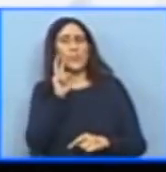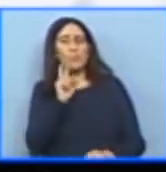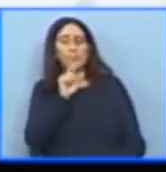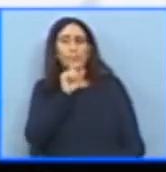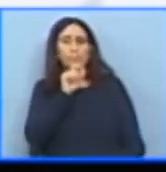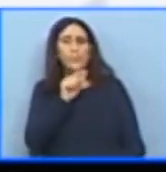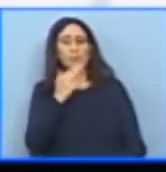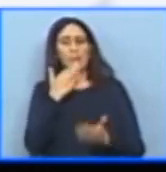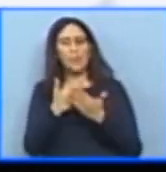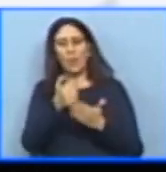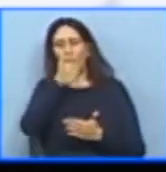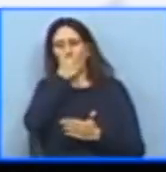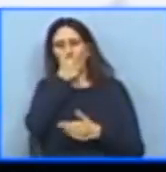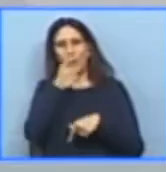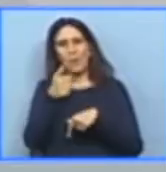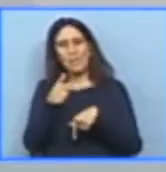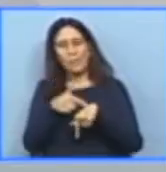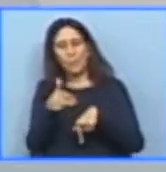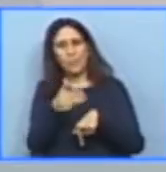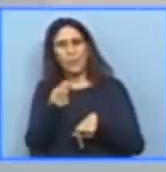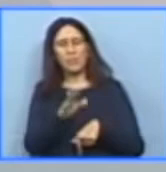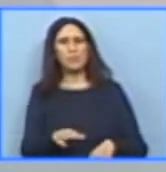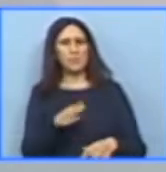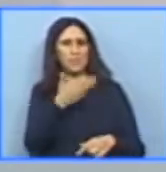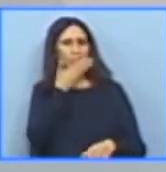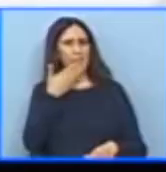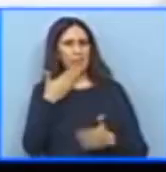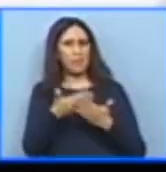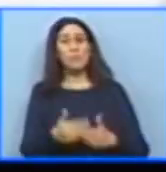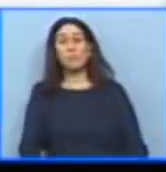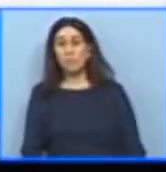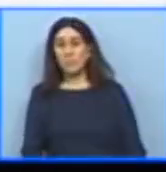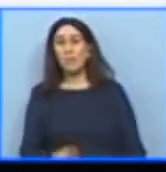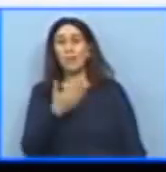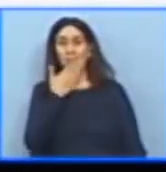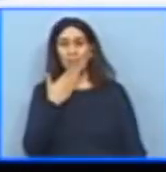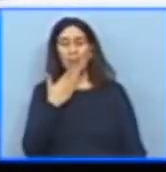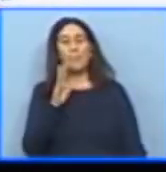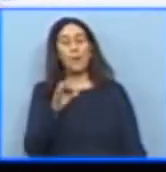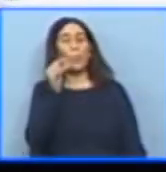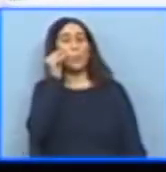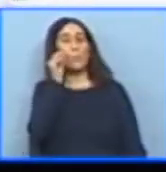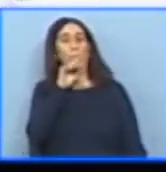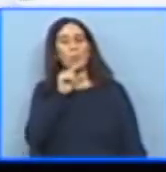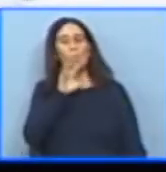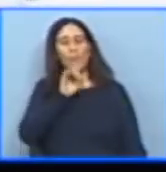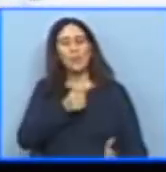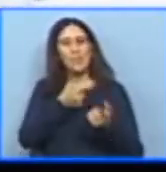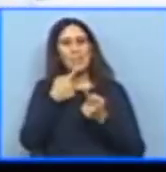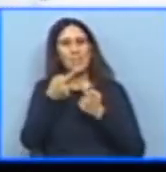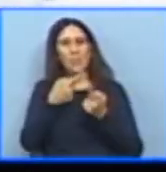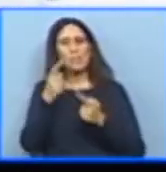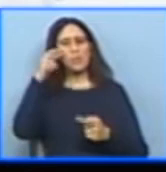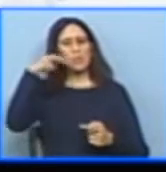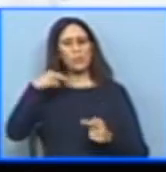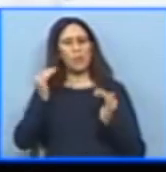preocupar a criança na coluna instrumental lá quando instrumental mas os pais têm de alugar com os filhos tem que ver quando baixa autoestima